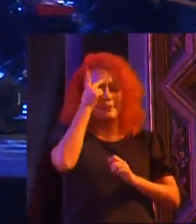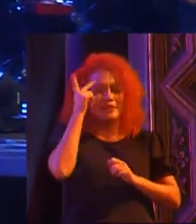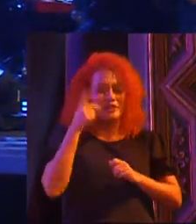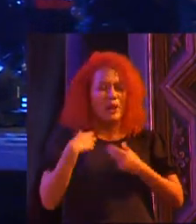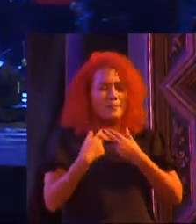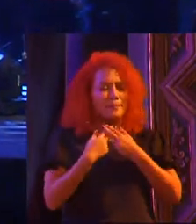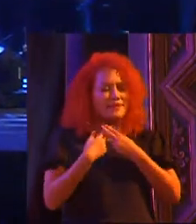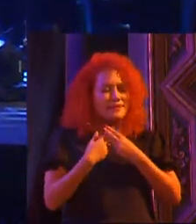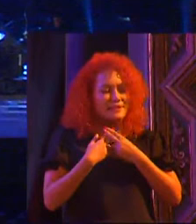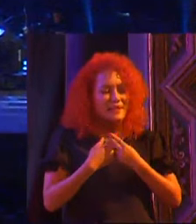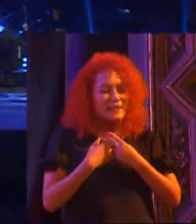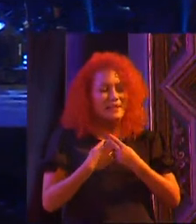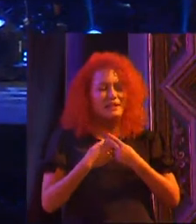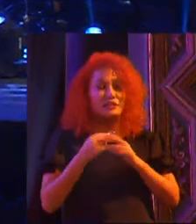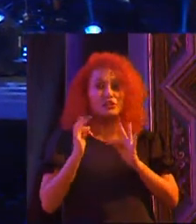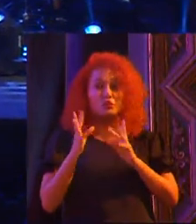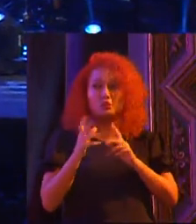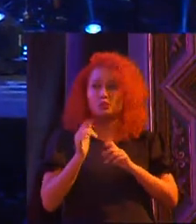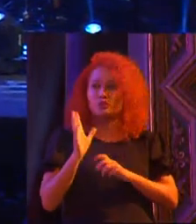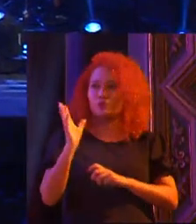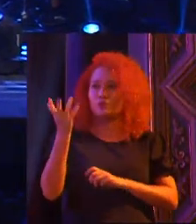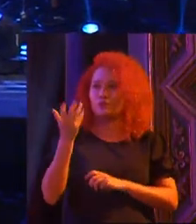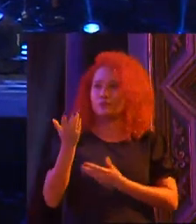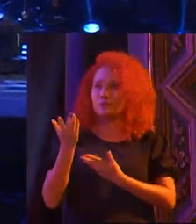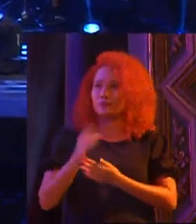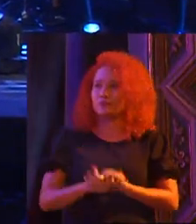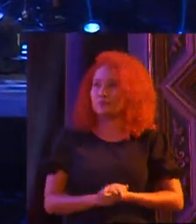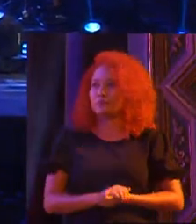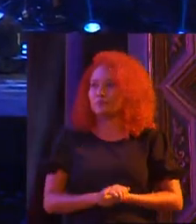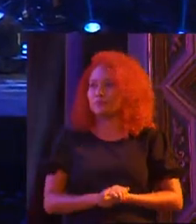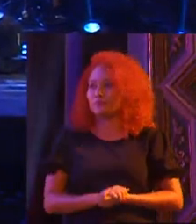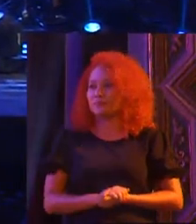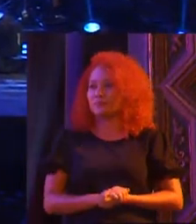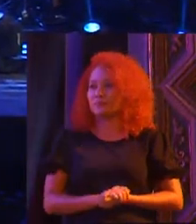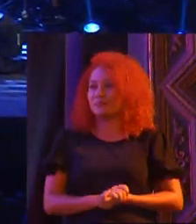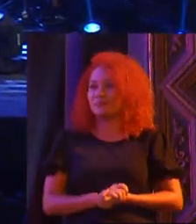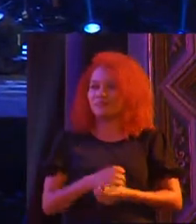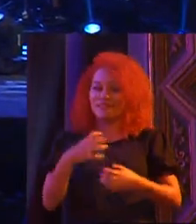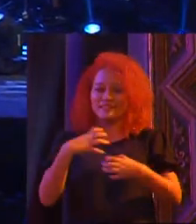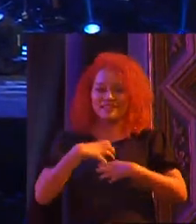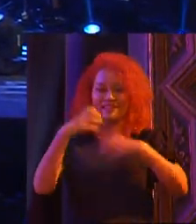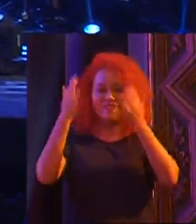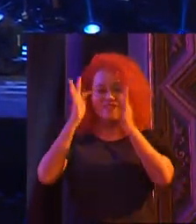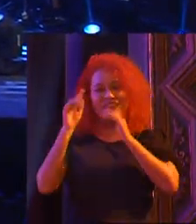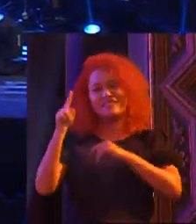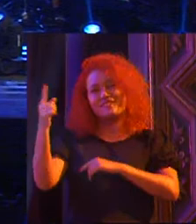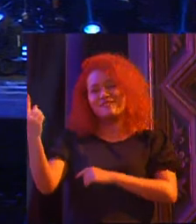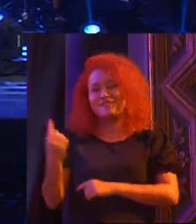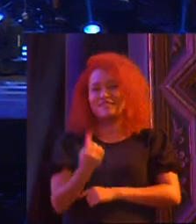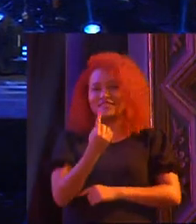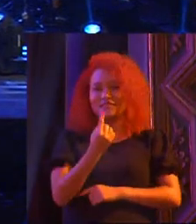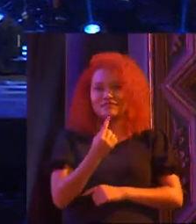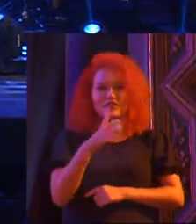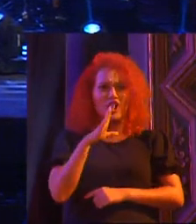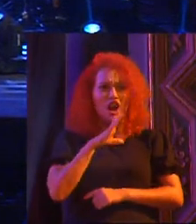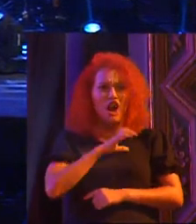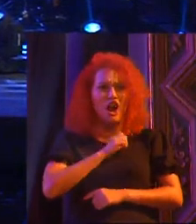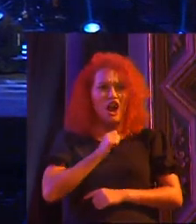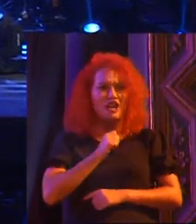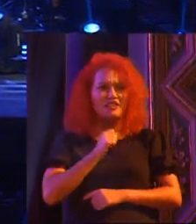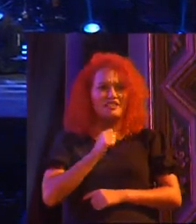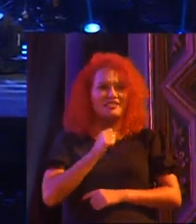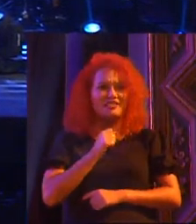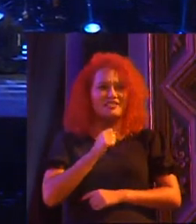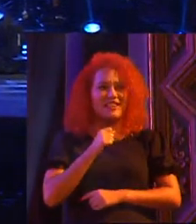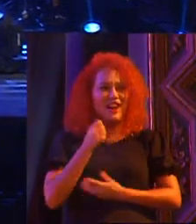por tudo o que te aconteceu. Obrigado. Tô muito honrado, obrigado, gente. Estamos muito felizes de te ter aqui, viu? Obrigado, muito feliz. Gente, vocês estão gostando do prêmio? Tá muito